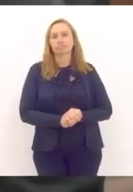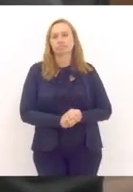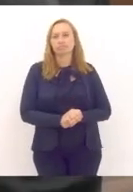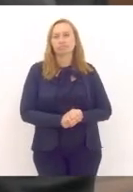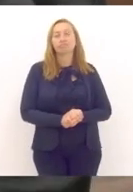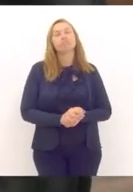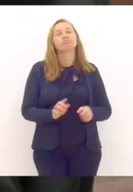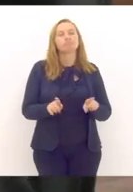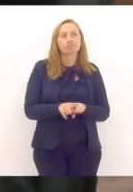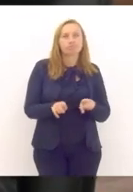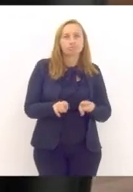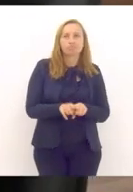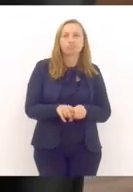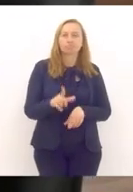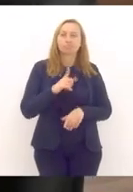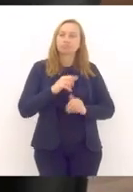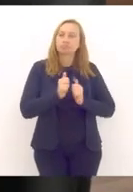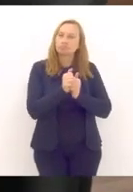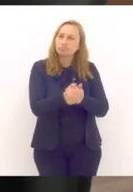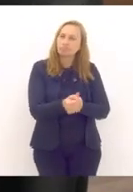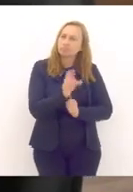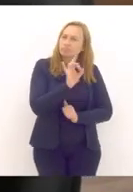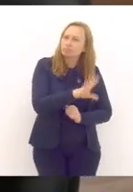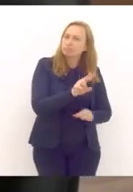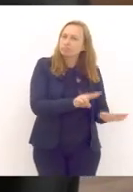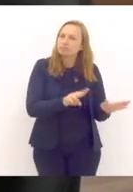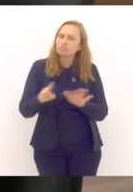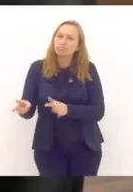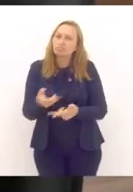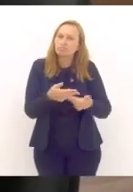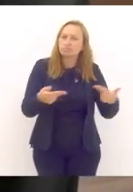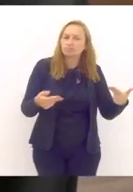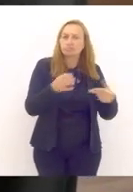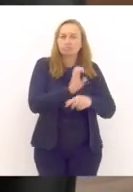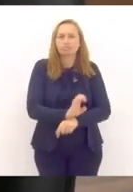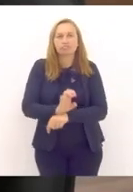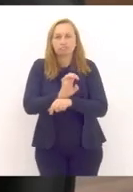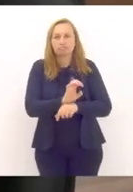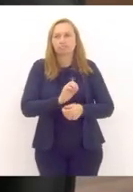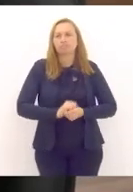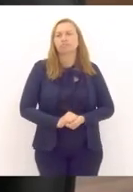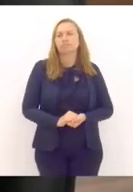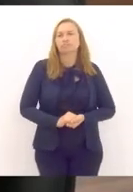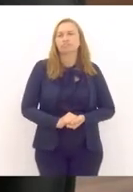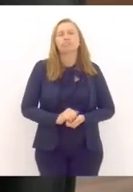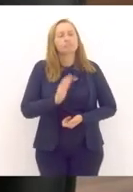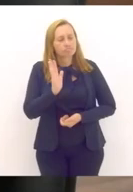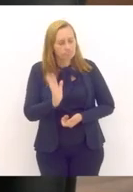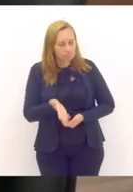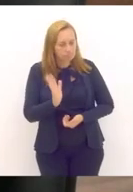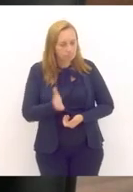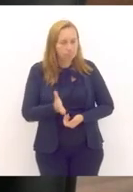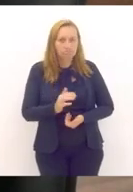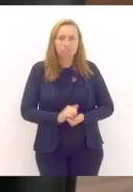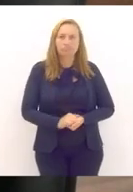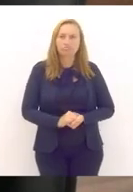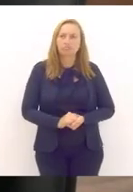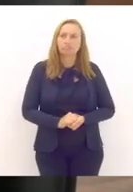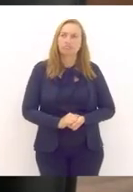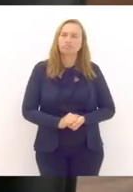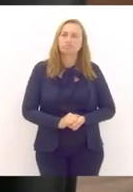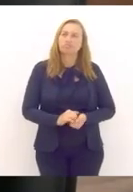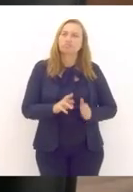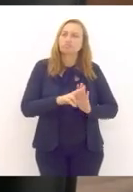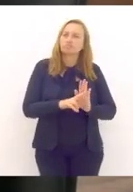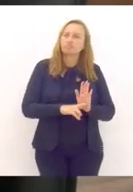Além disso, nós temos acompanhado que, nas últimas semanas, muitos estados já ajuizaram medidas no Superior Tribunal